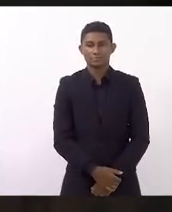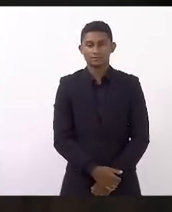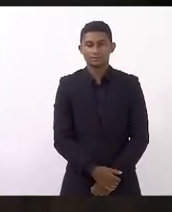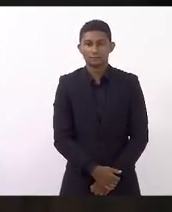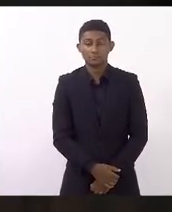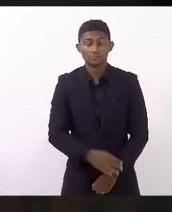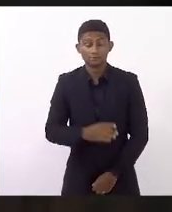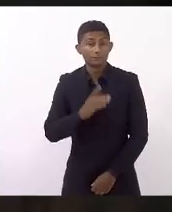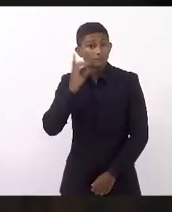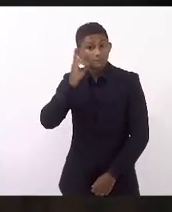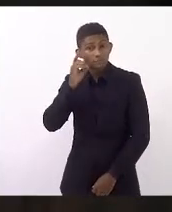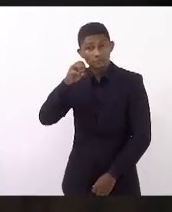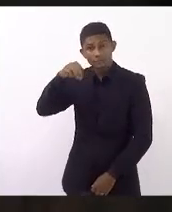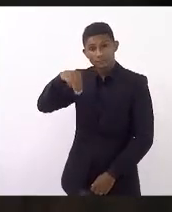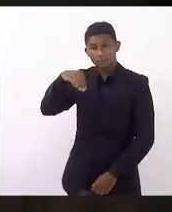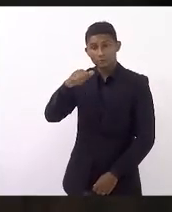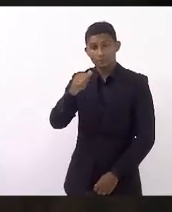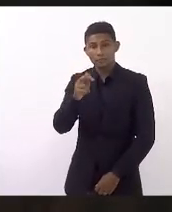Deputado Marcelo Dino.